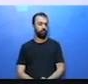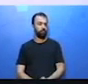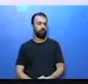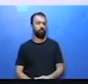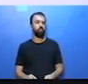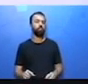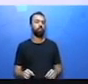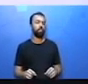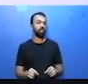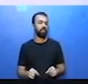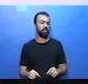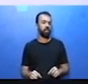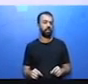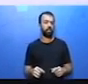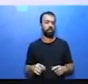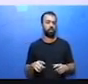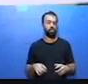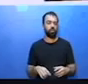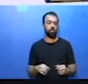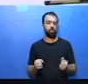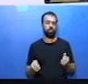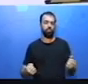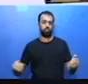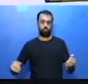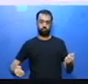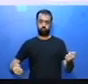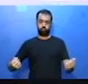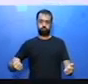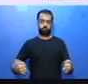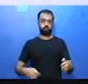O diâmetro das rodas de um caminhão é 80 centímetros.